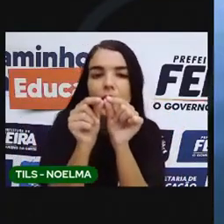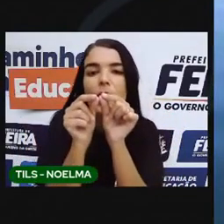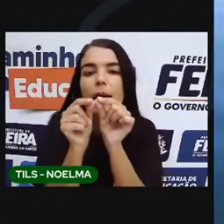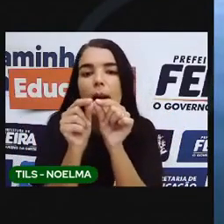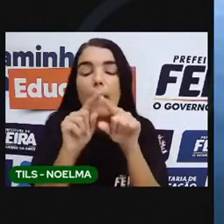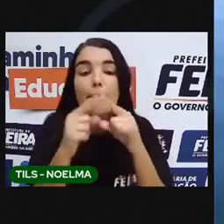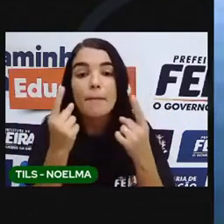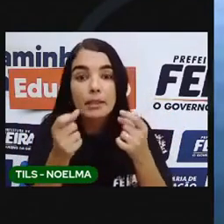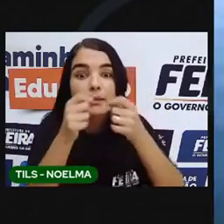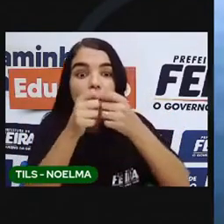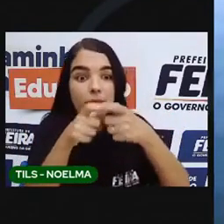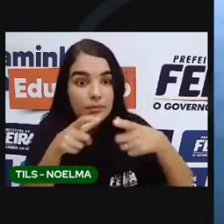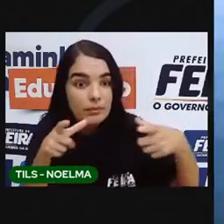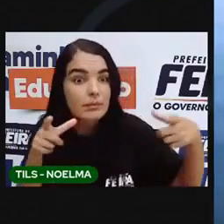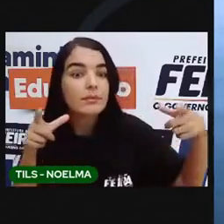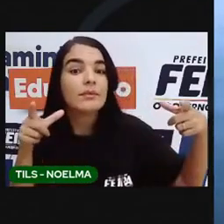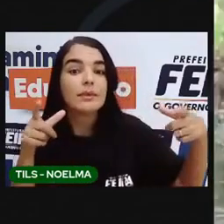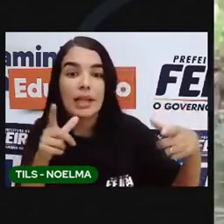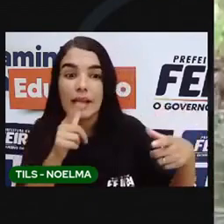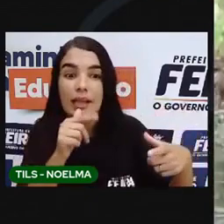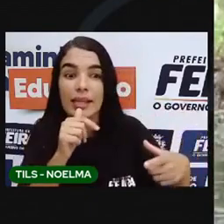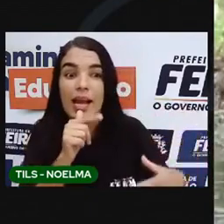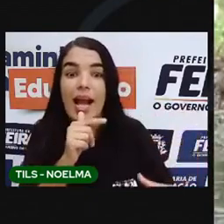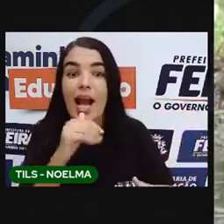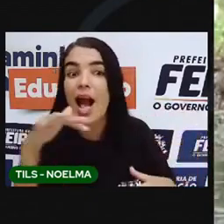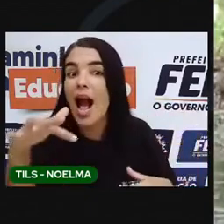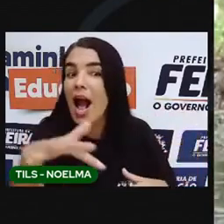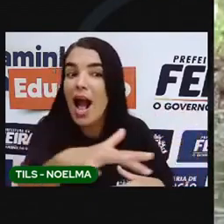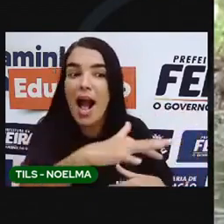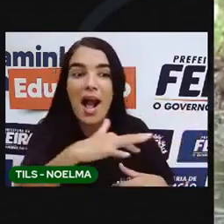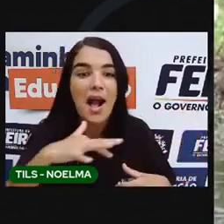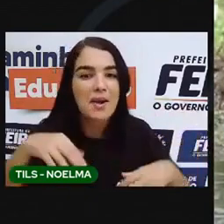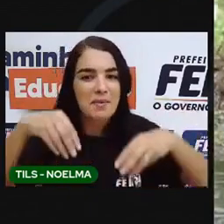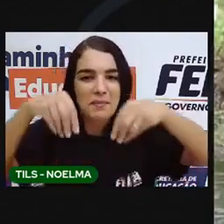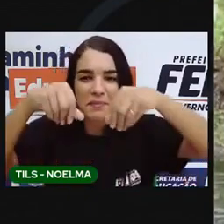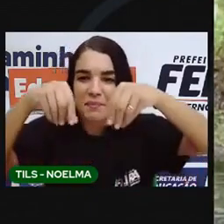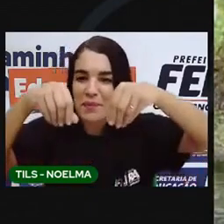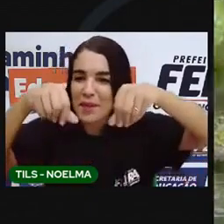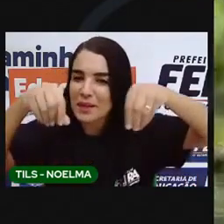maiores extensões de área úmida do planeta. É uma região ligada entre o